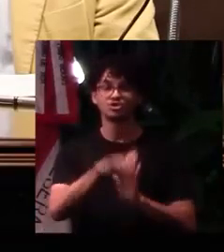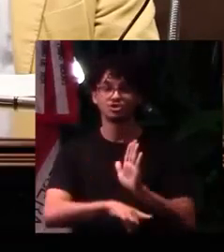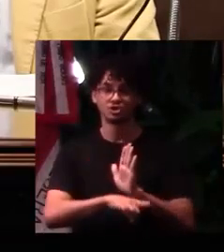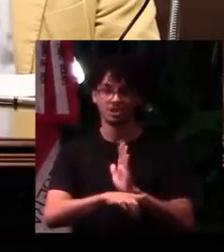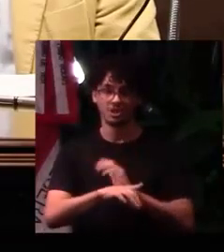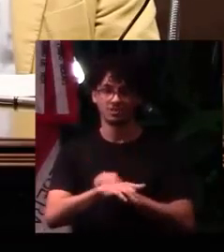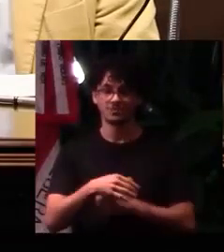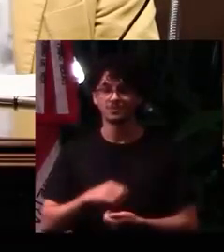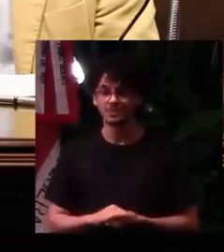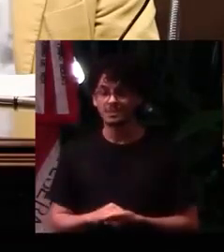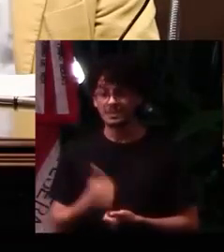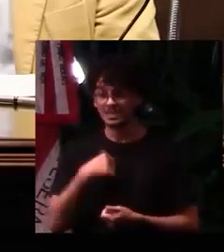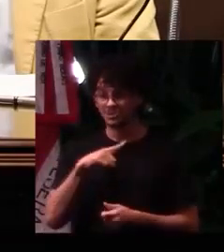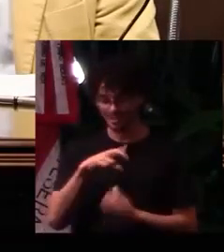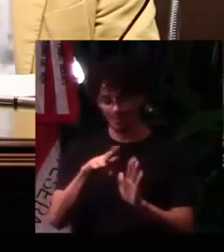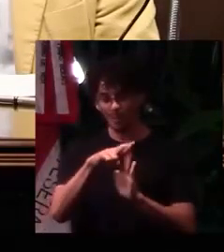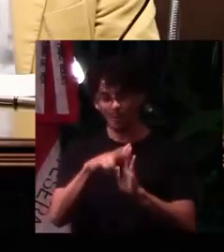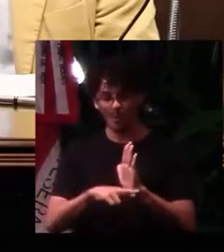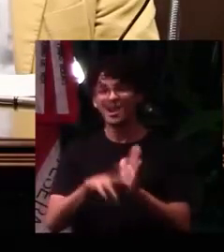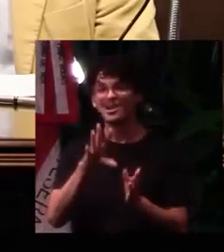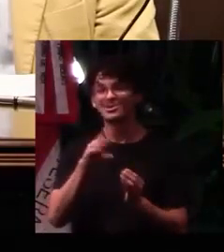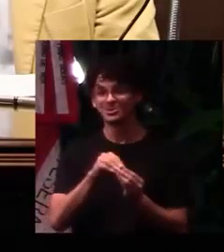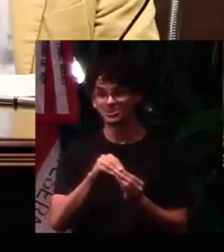Eu tenho aqui agora o resumo, né?